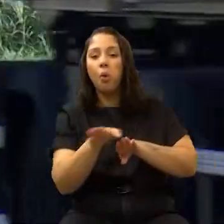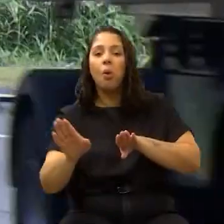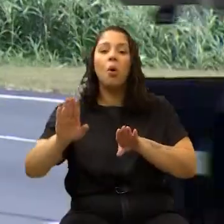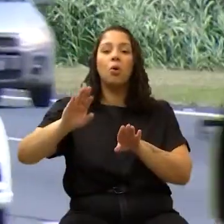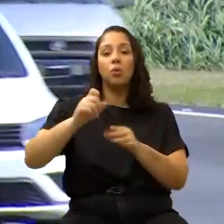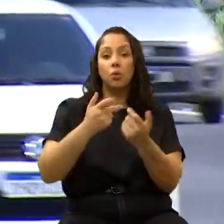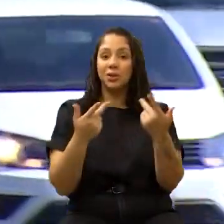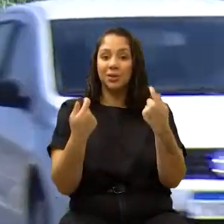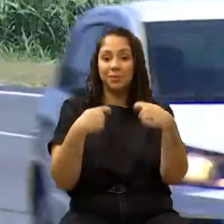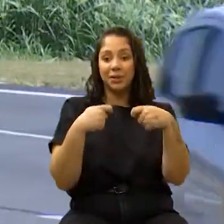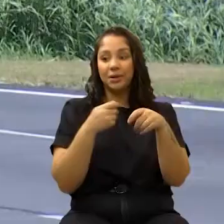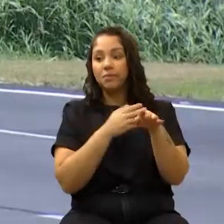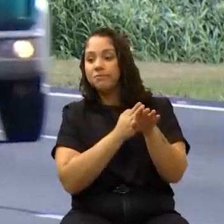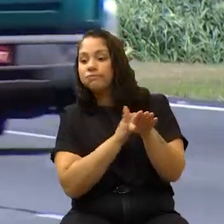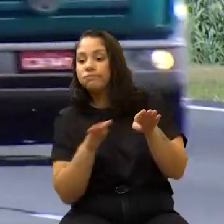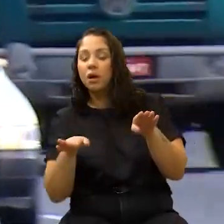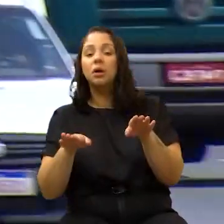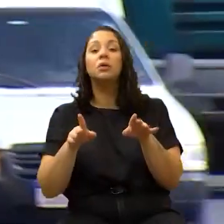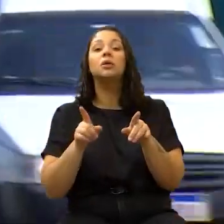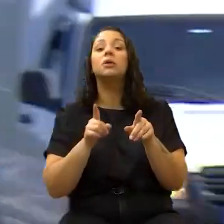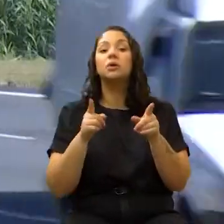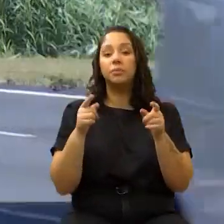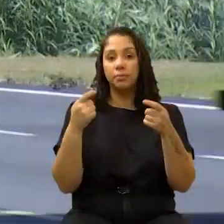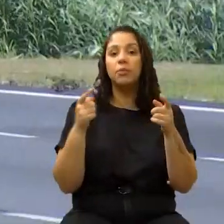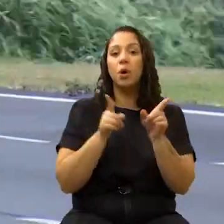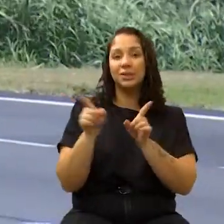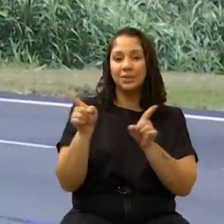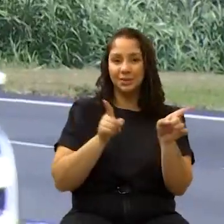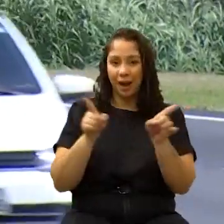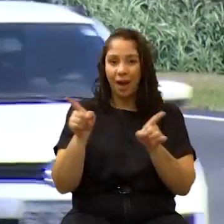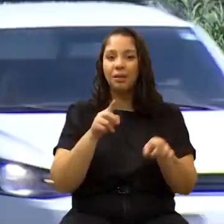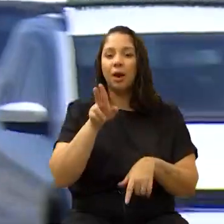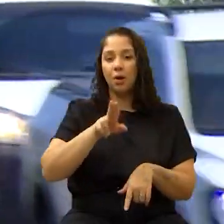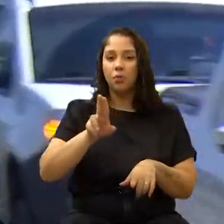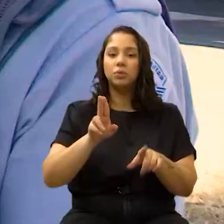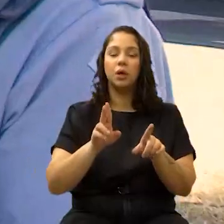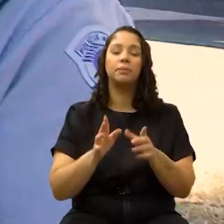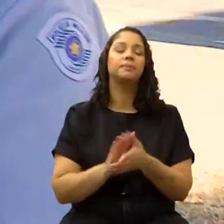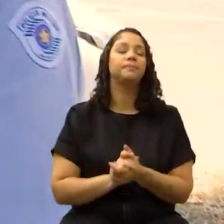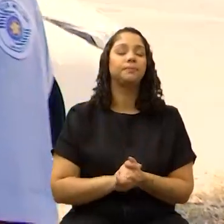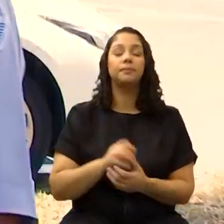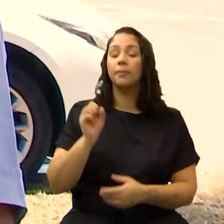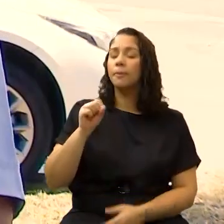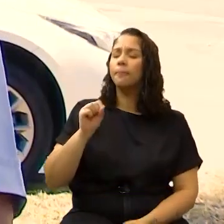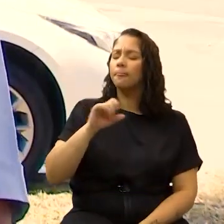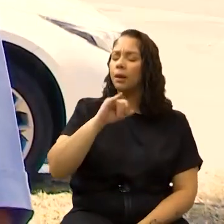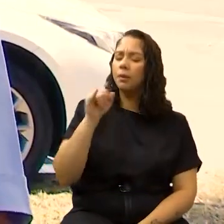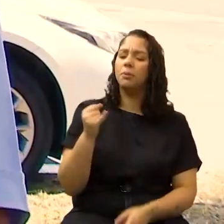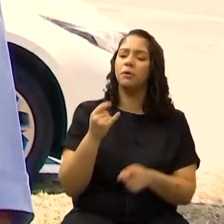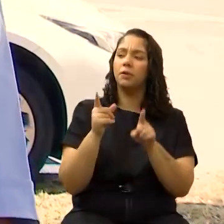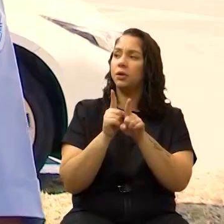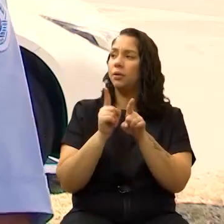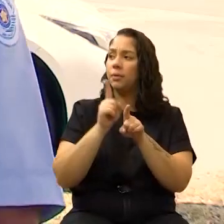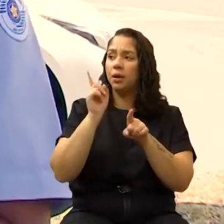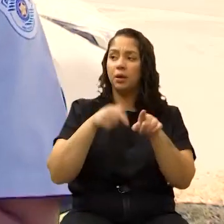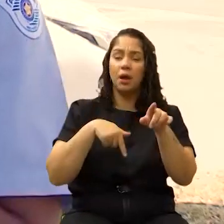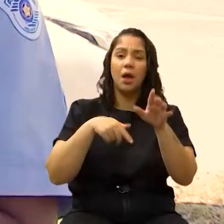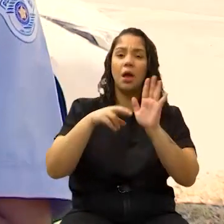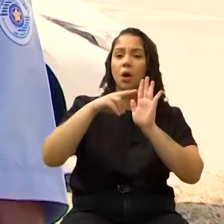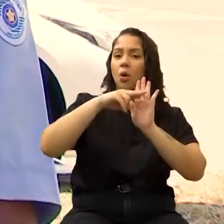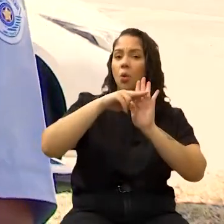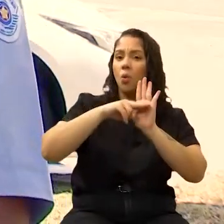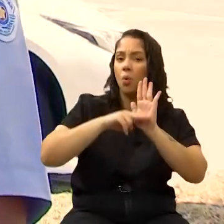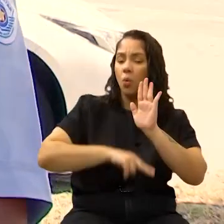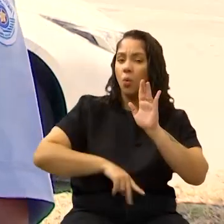que necessite sair da pista, usar setas. Com certeza, e aproveitando, a gente tem uma questão que no trânsito, né,